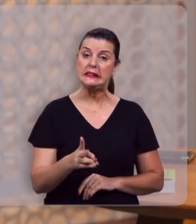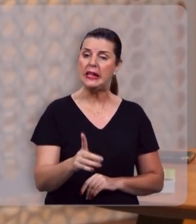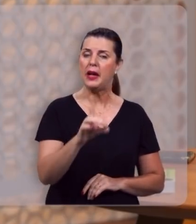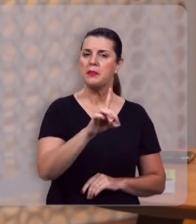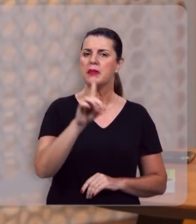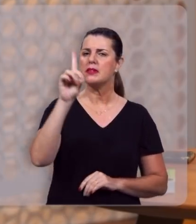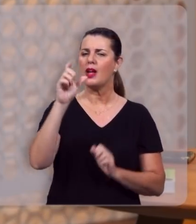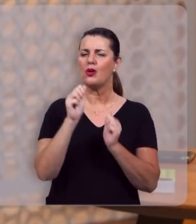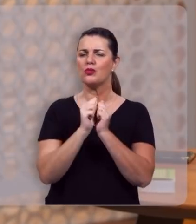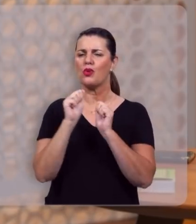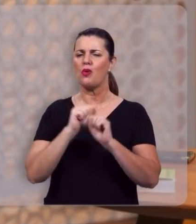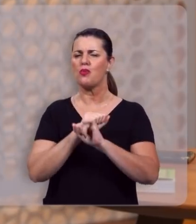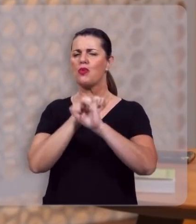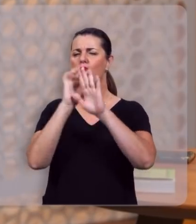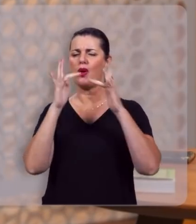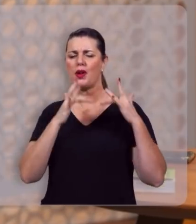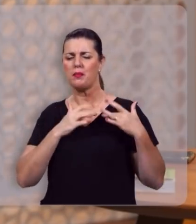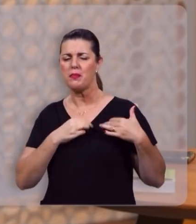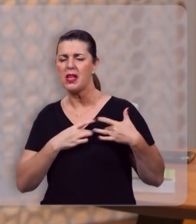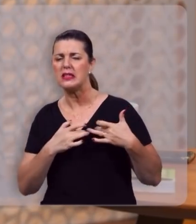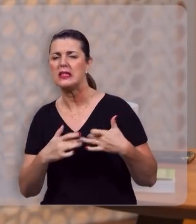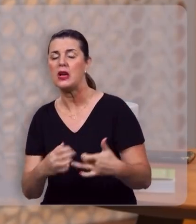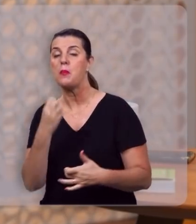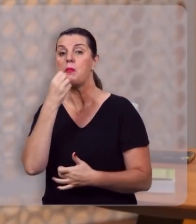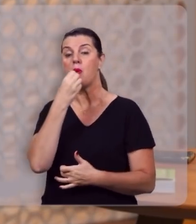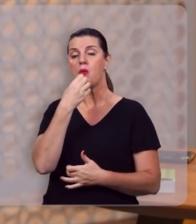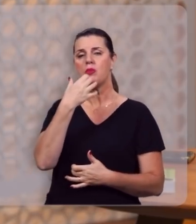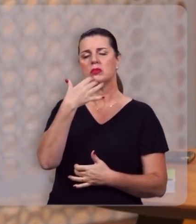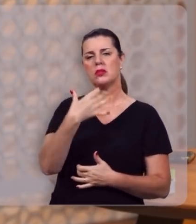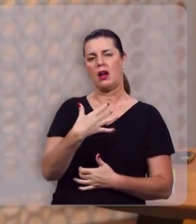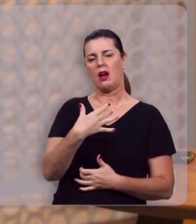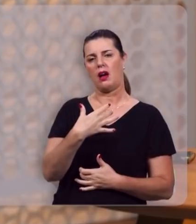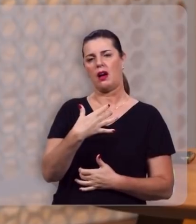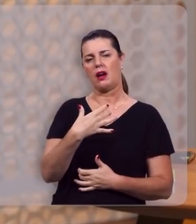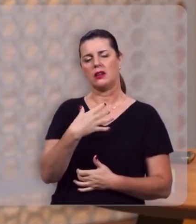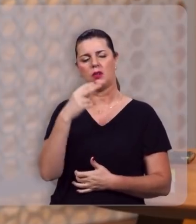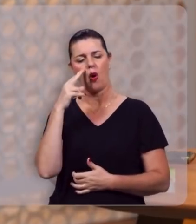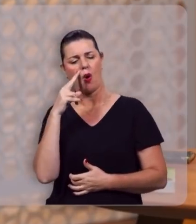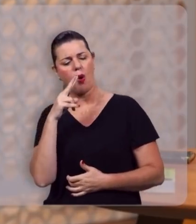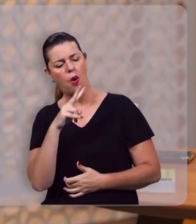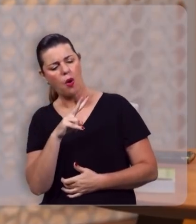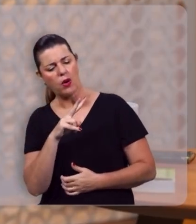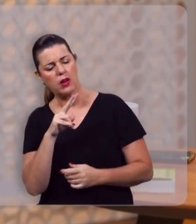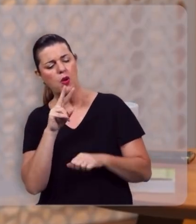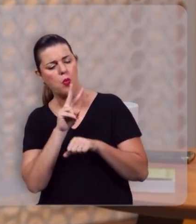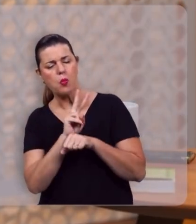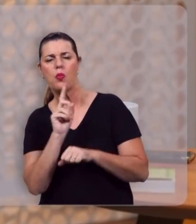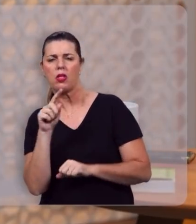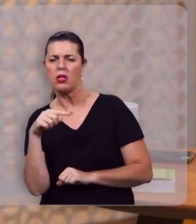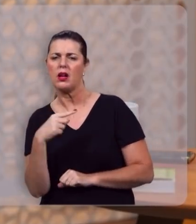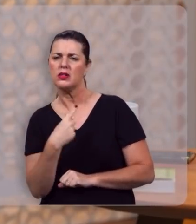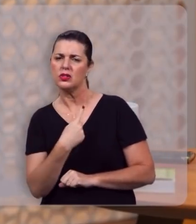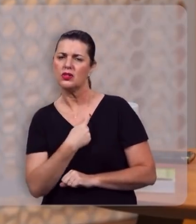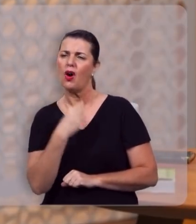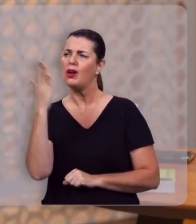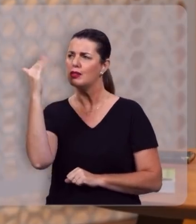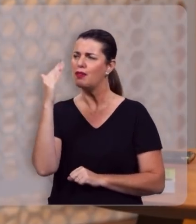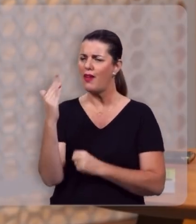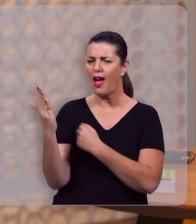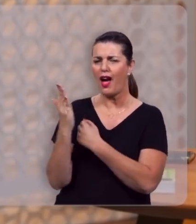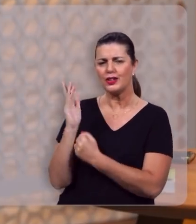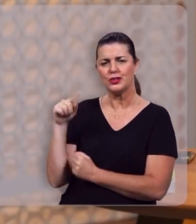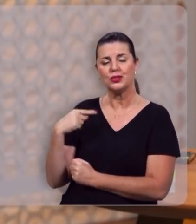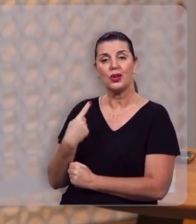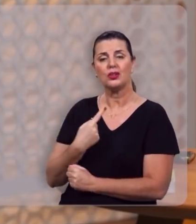é rico em glória, misericórdia e bondade, olha por nós e vem em